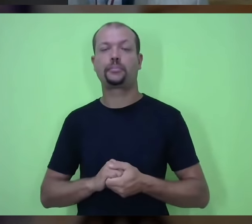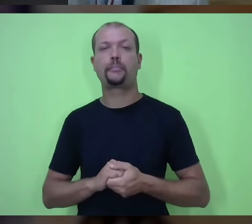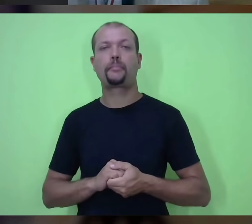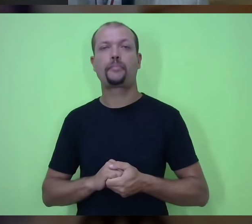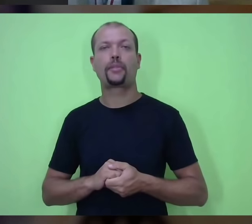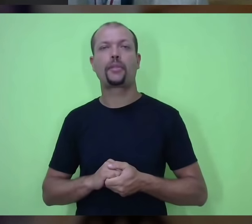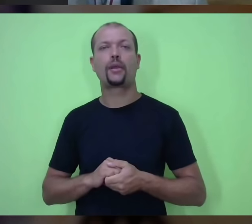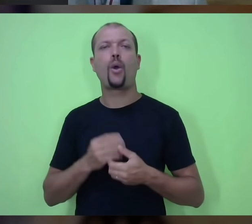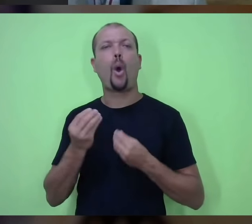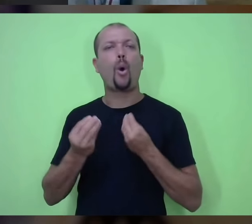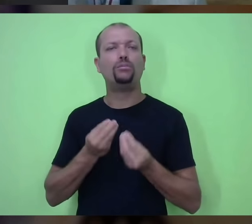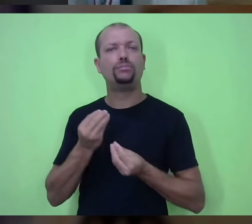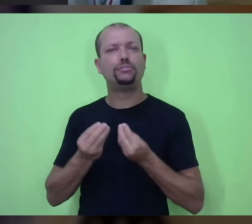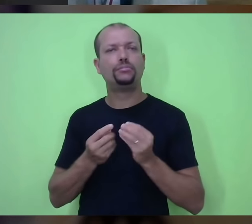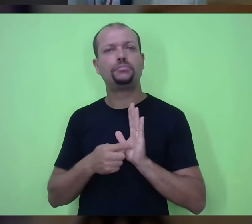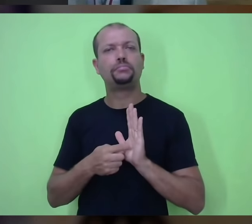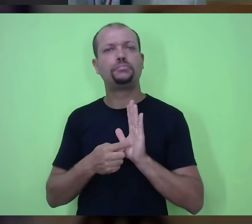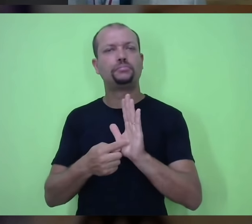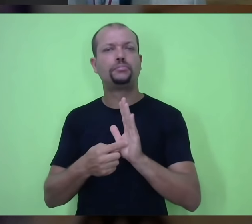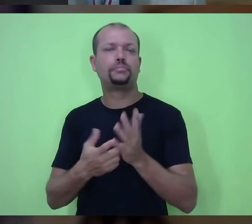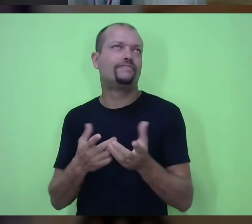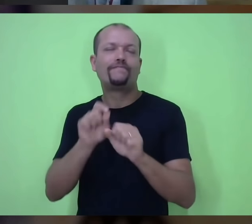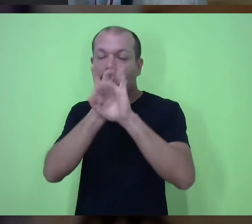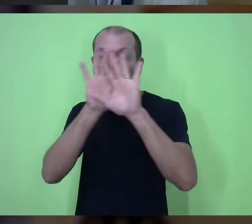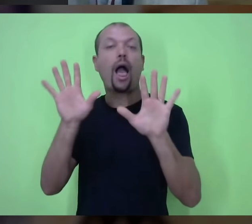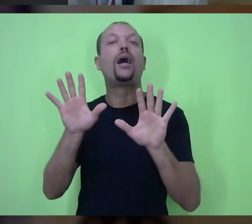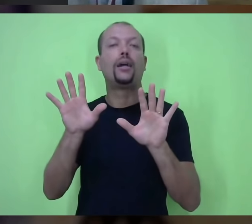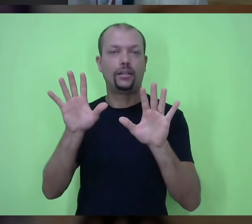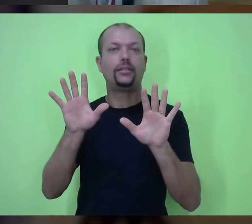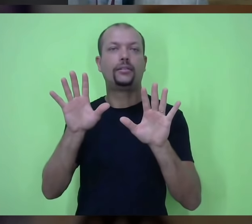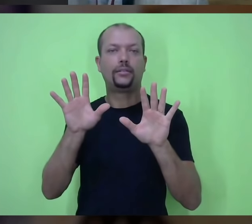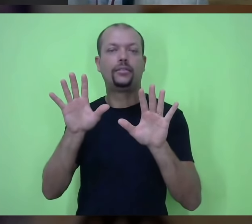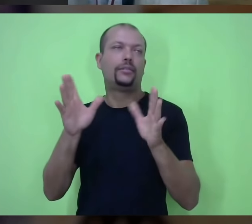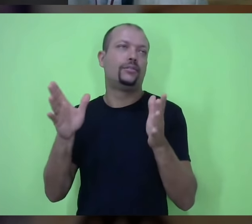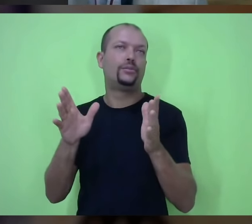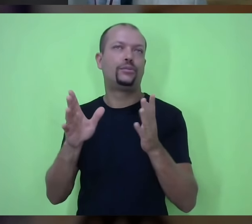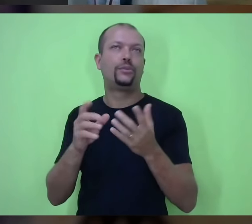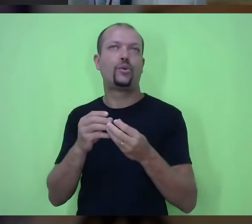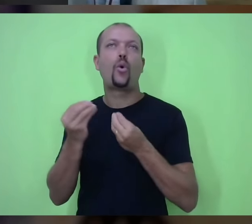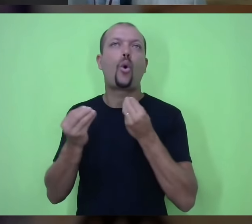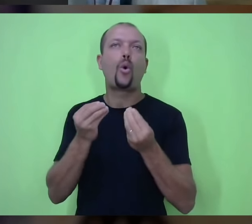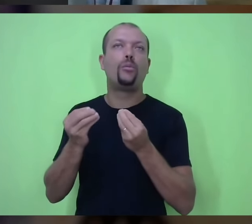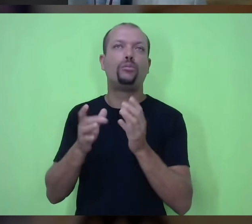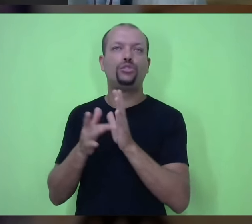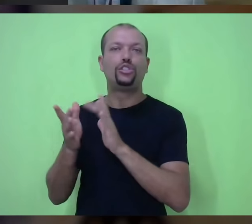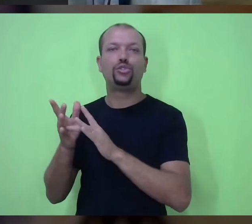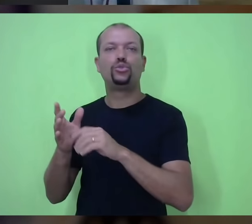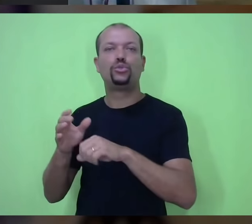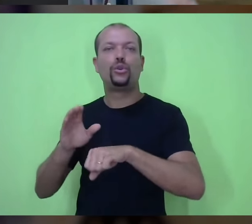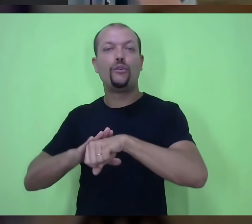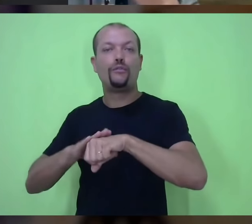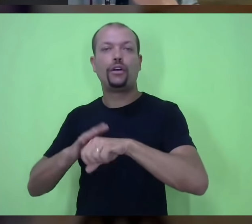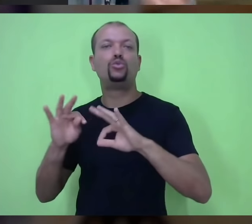de que modo elas apresentam de forma mais clara uma tipologia do que Cristo fez por